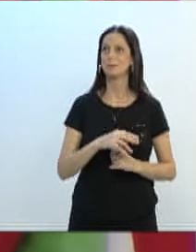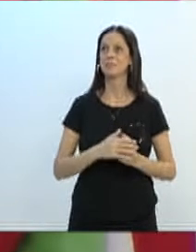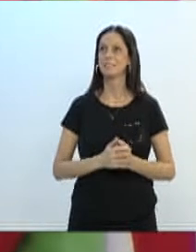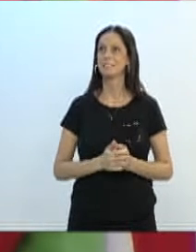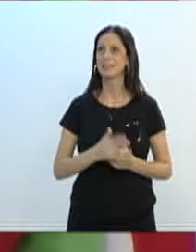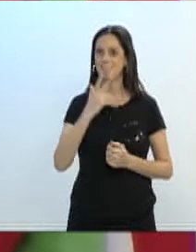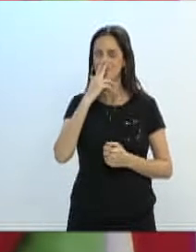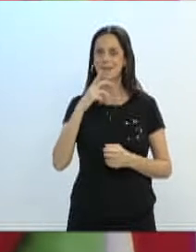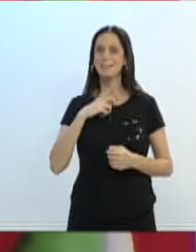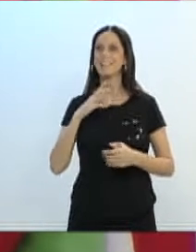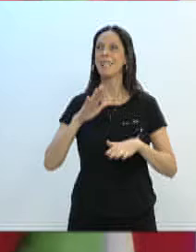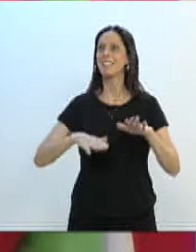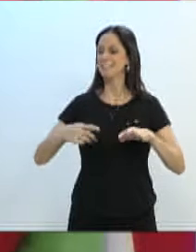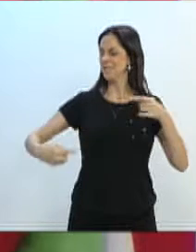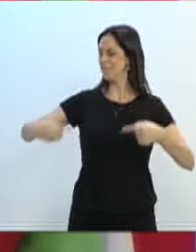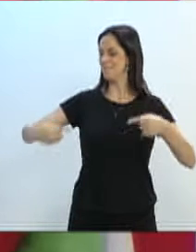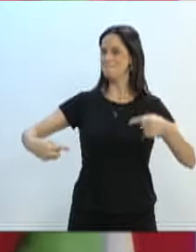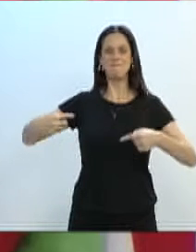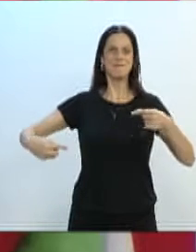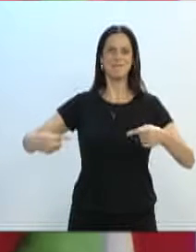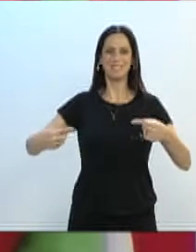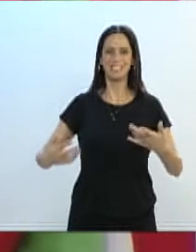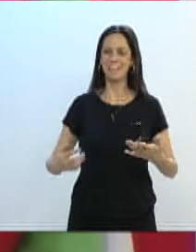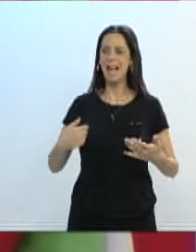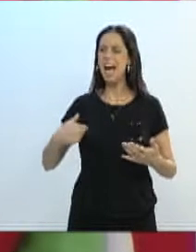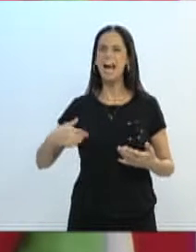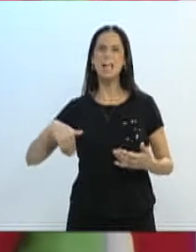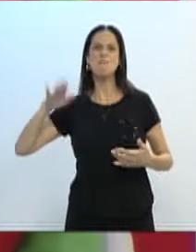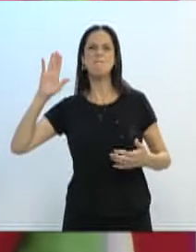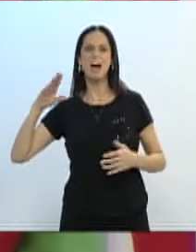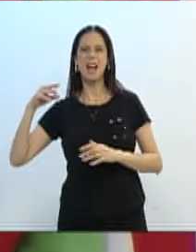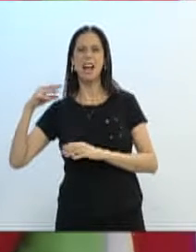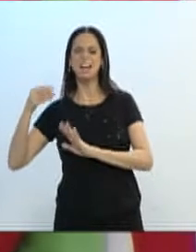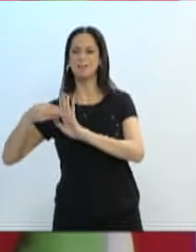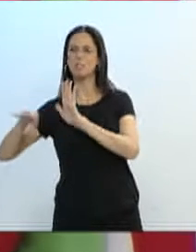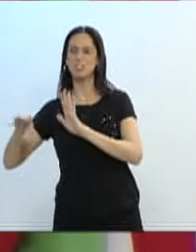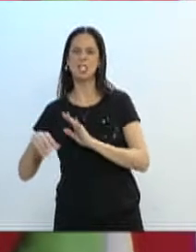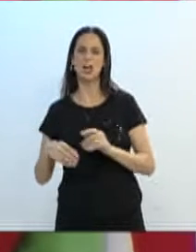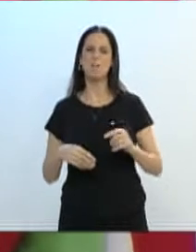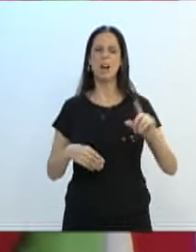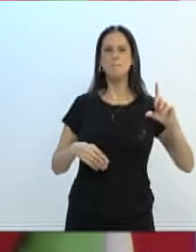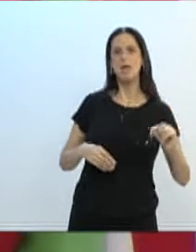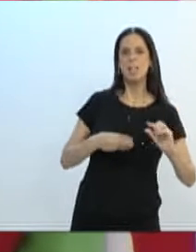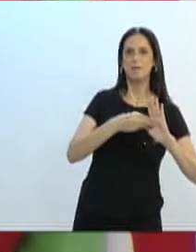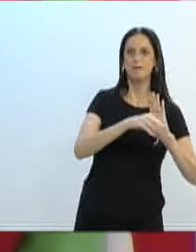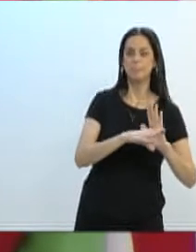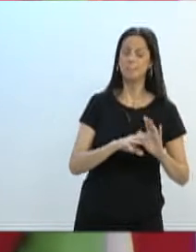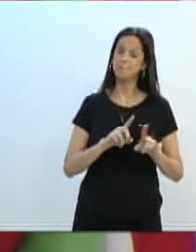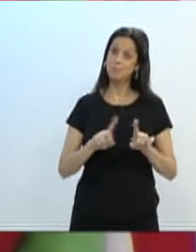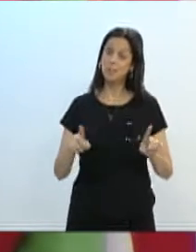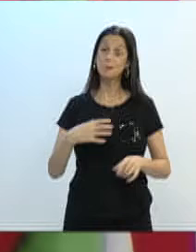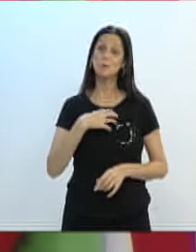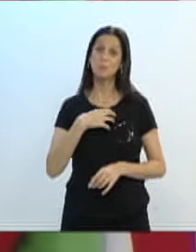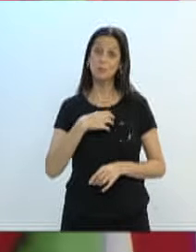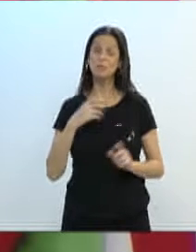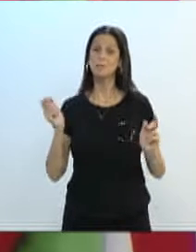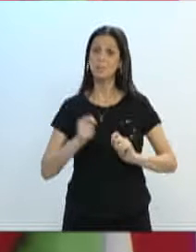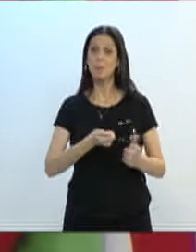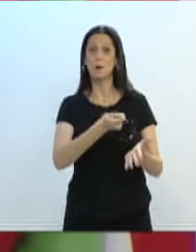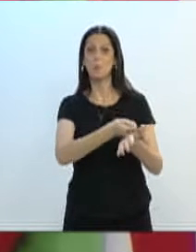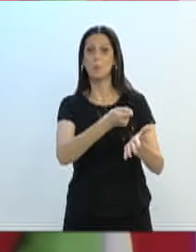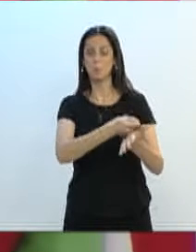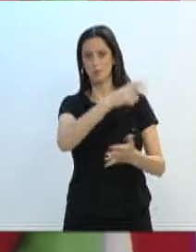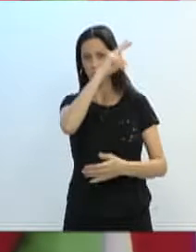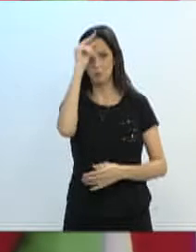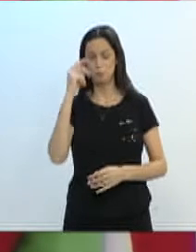faz mais indicações na casa, eu registro isso, eu vivi isso aqui dentro. Entendo que é uma forma da gente, que a gente tem de cobrar o executivo, de